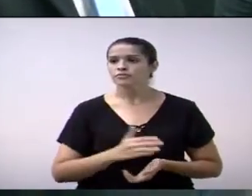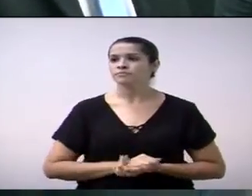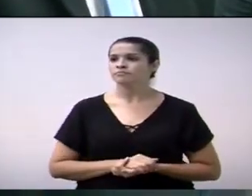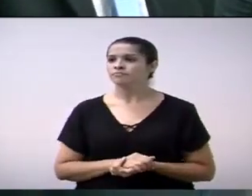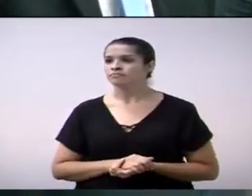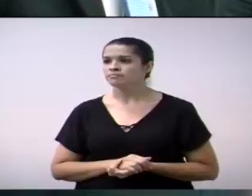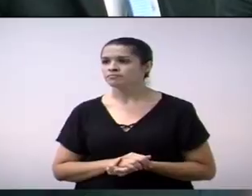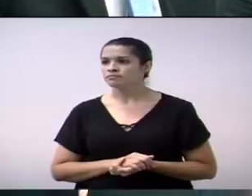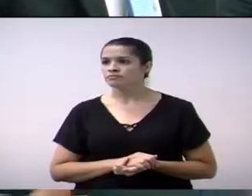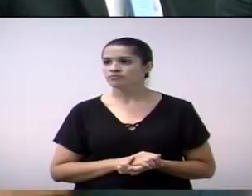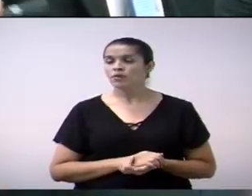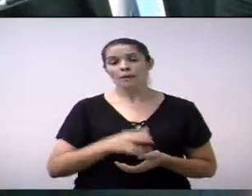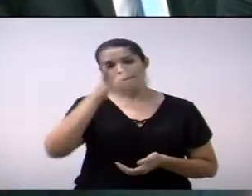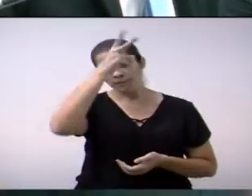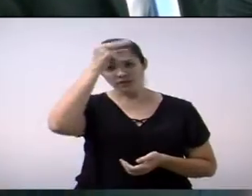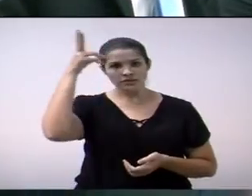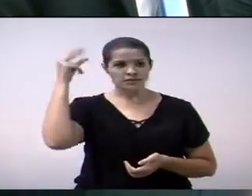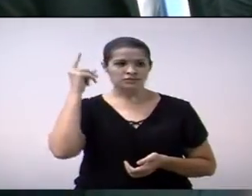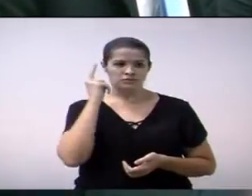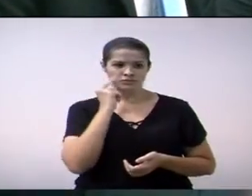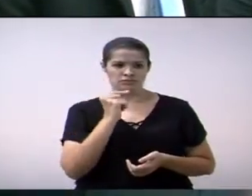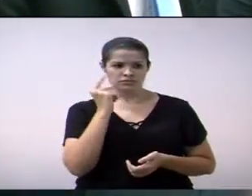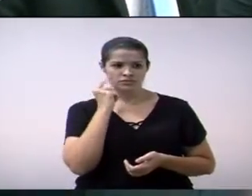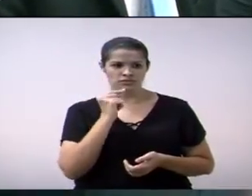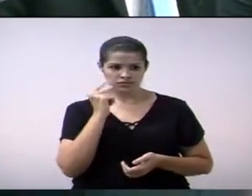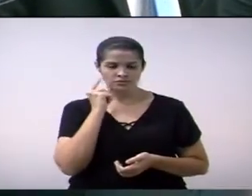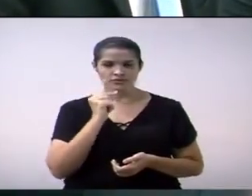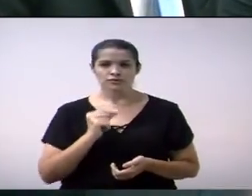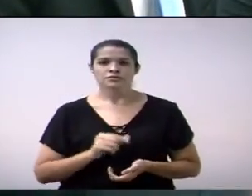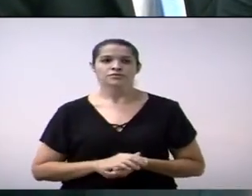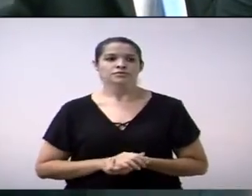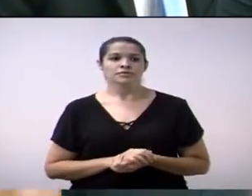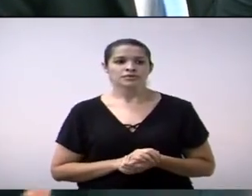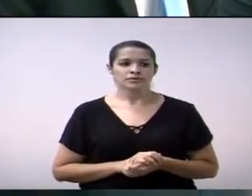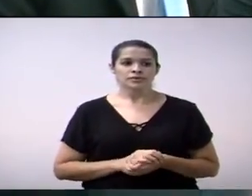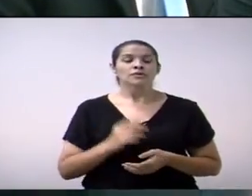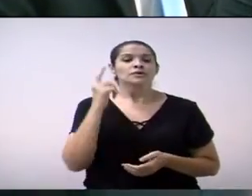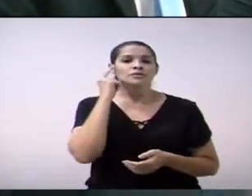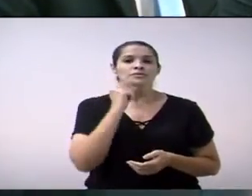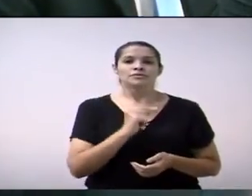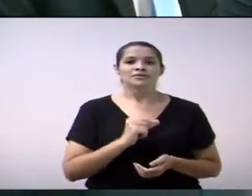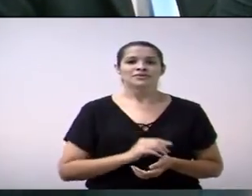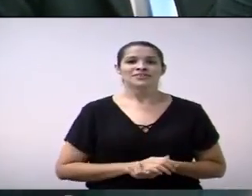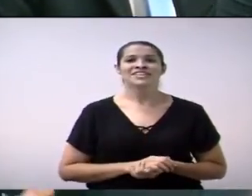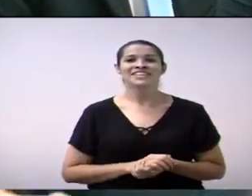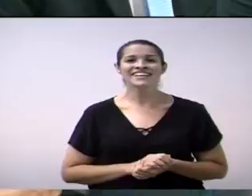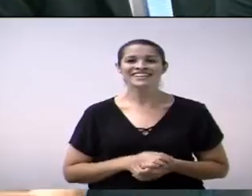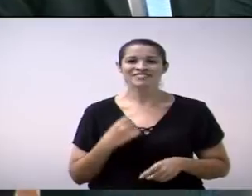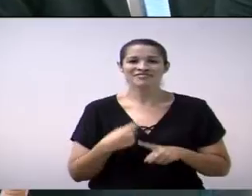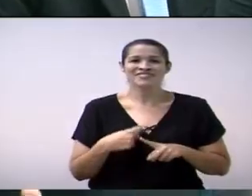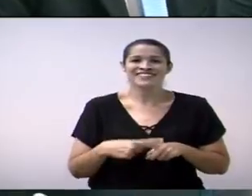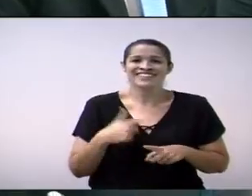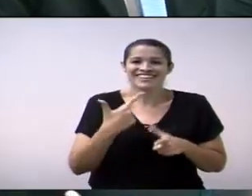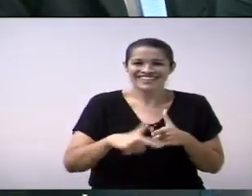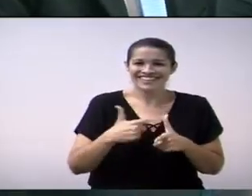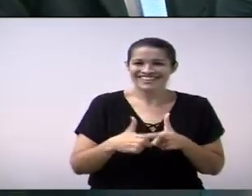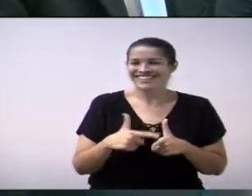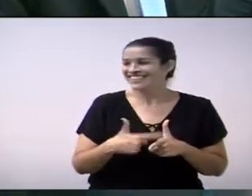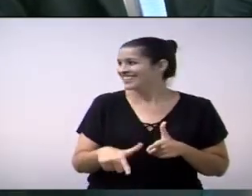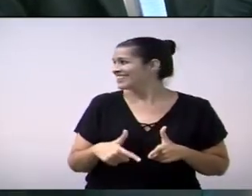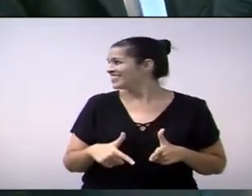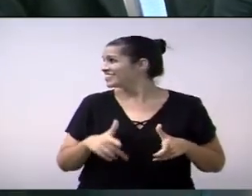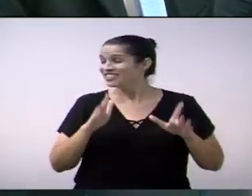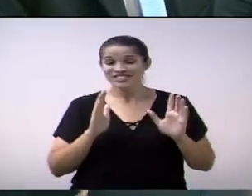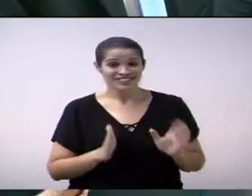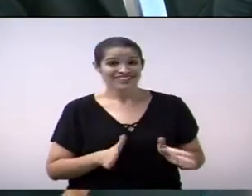presidente, para o Du. Eu havia retratado, acho que na sessão passada, o problema que nós estamos enfrentando com a Rota